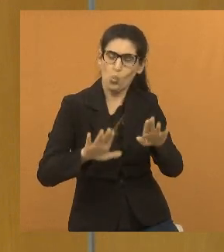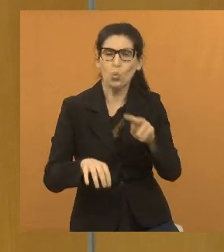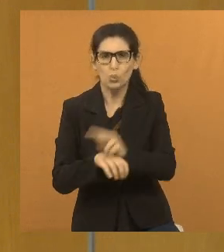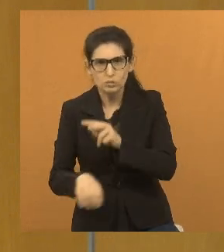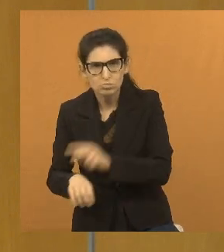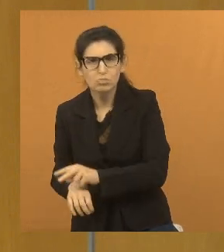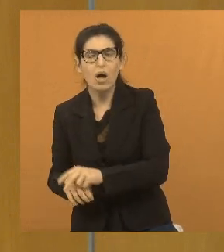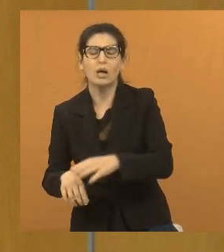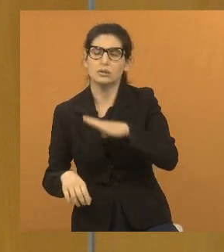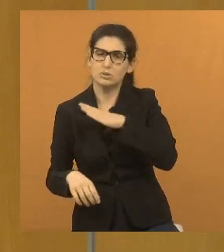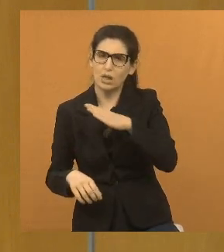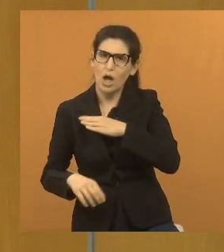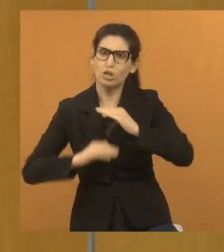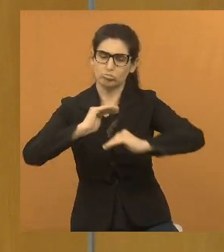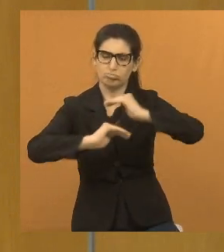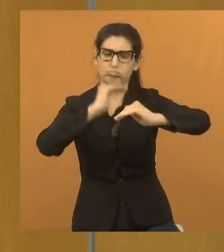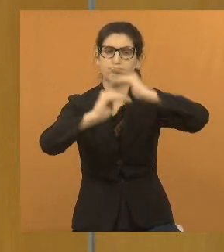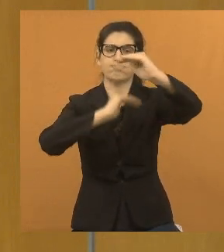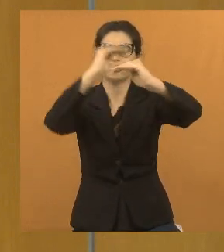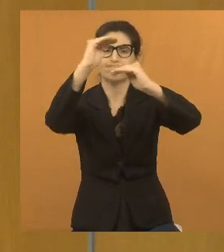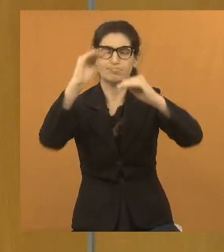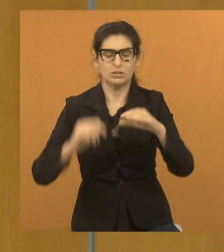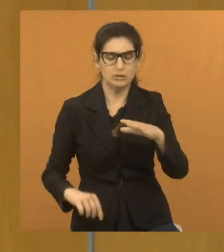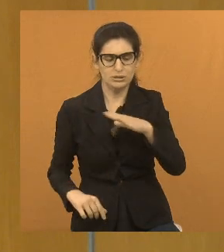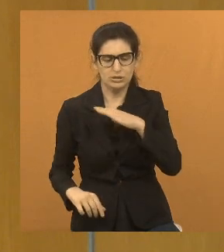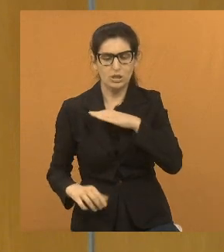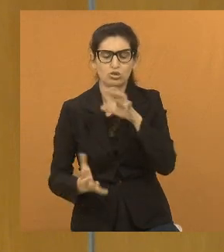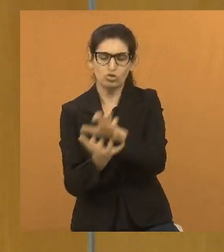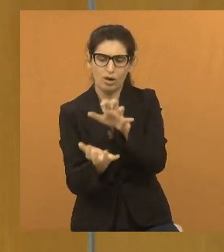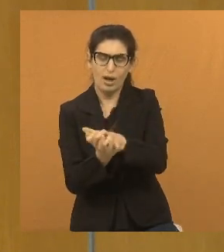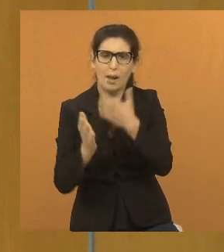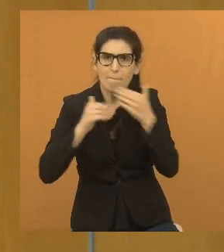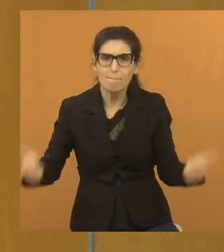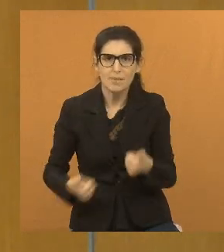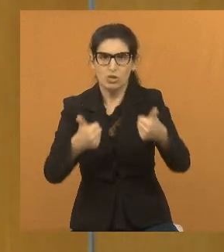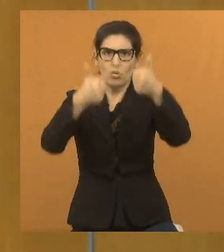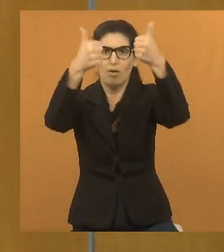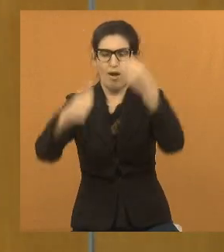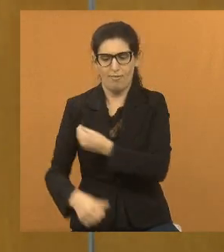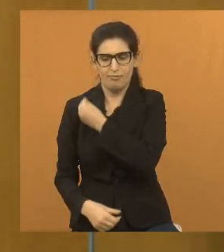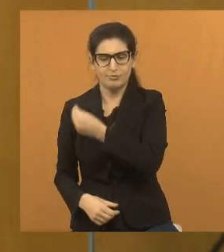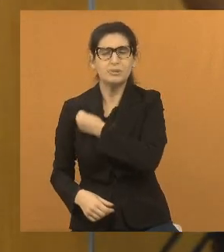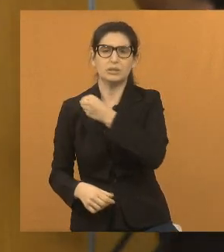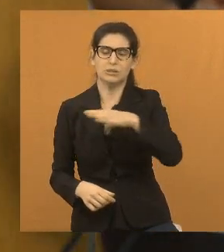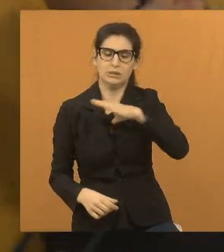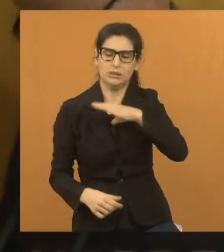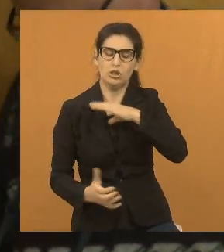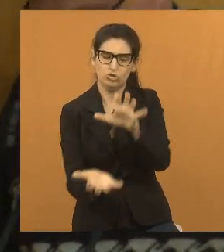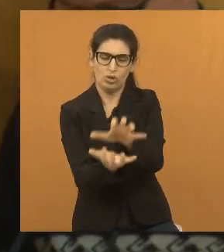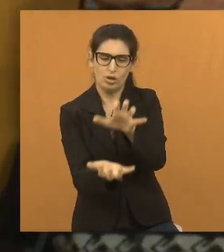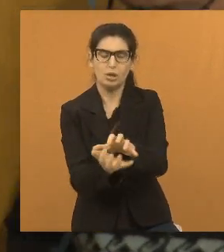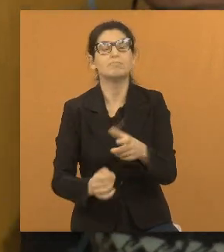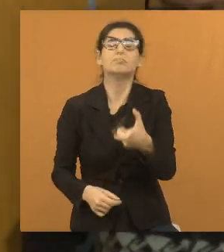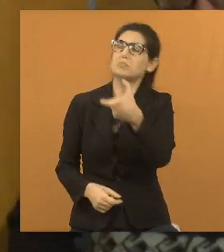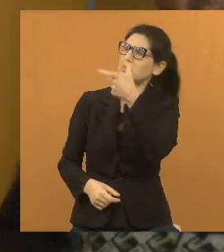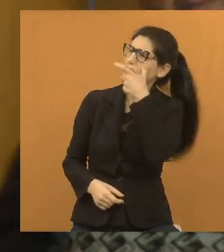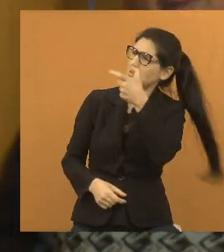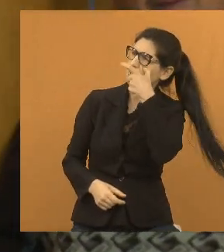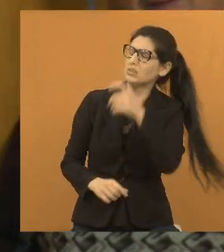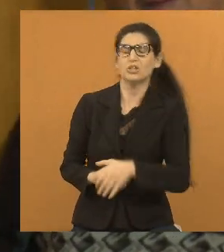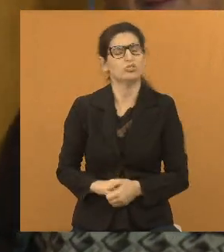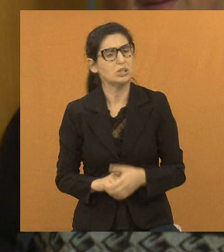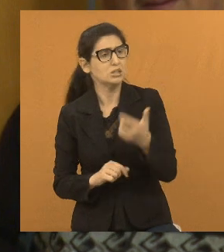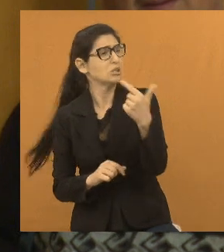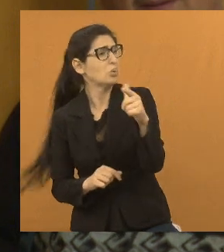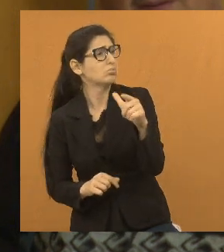da nossa cidade de Jacareí, porque nós precisamos. É interessante, se não tem isso, o povo não